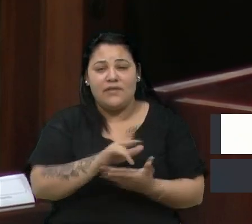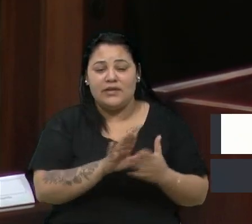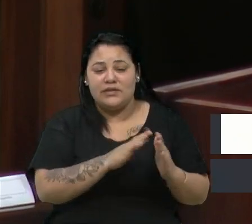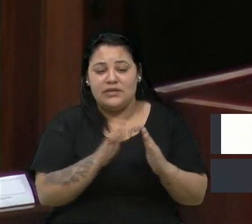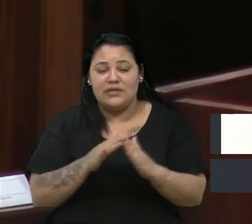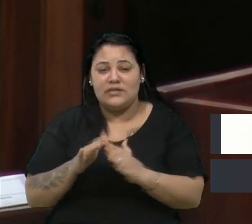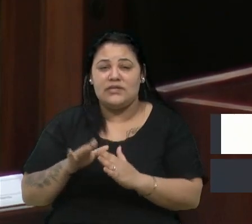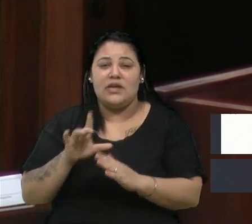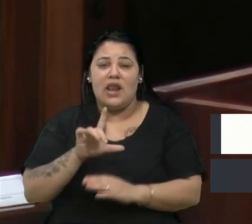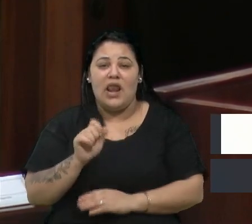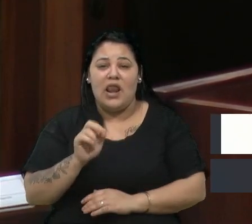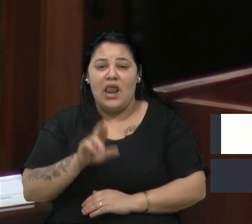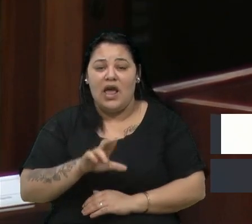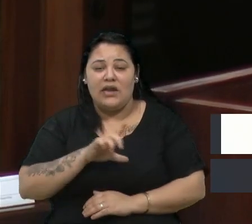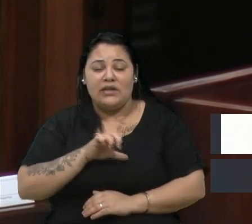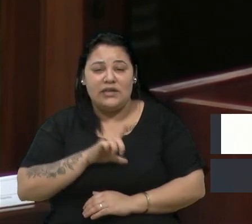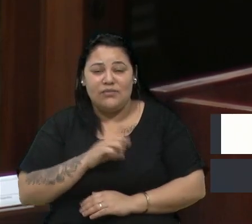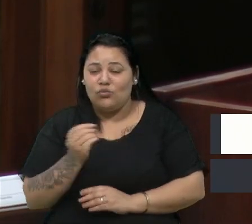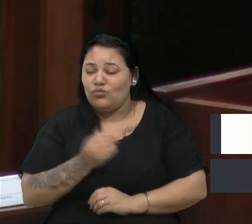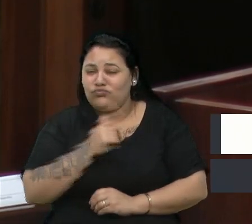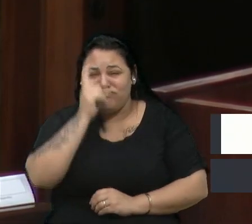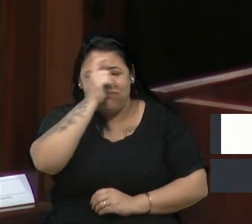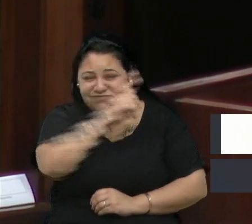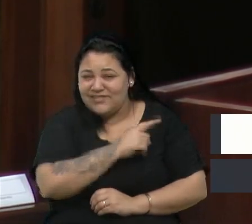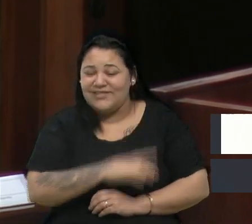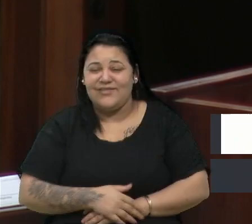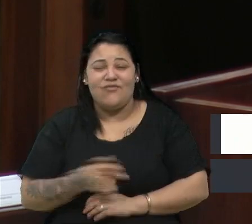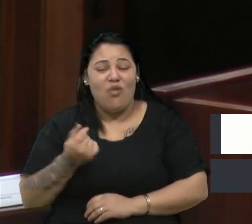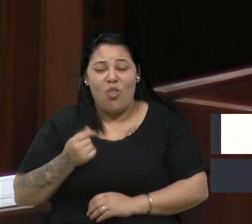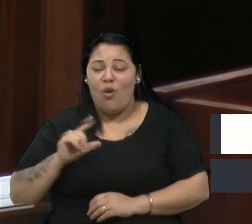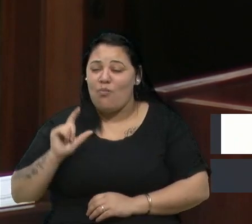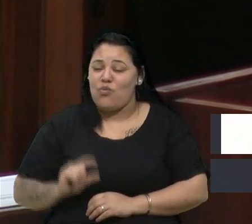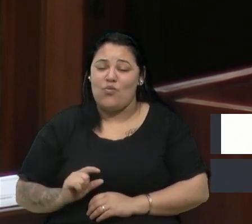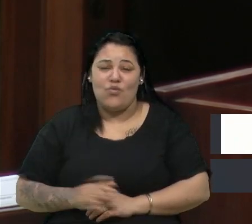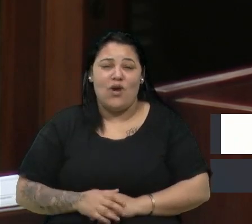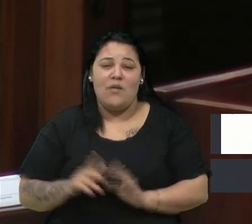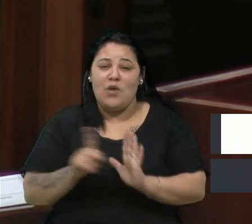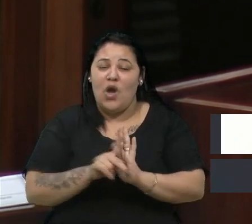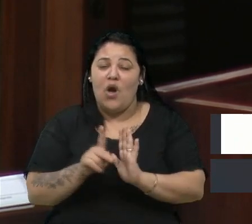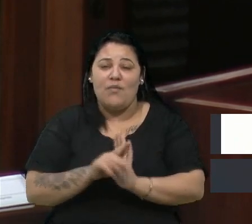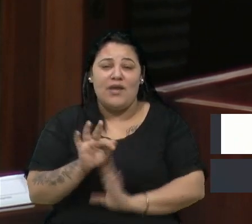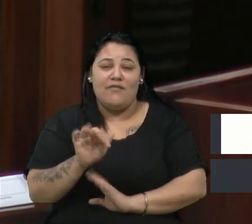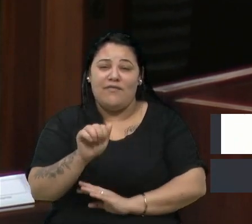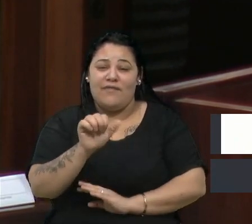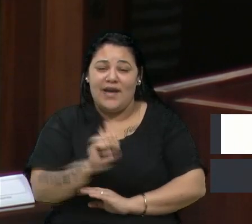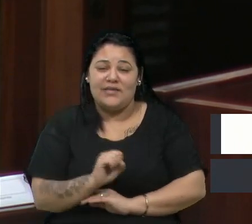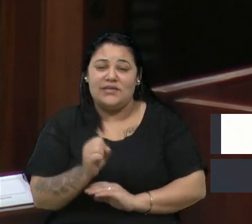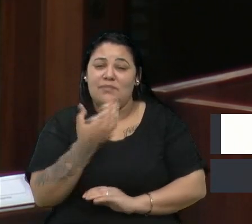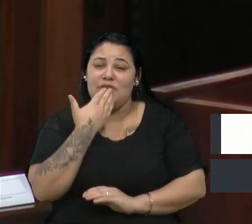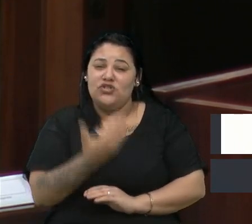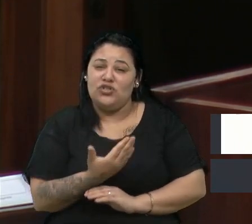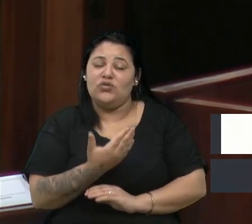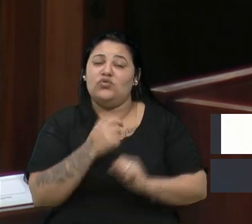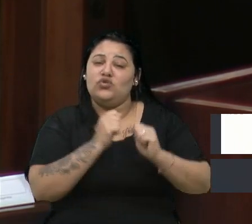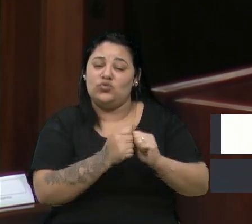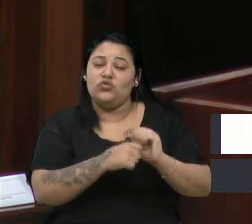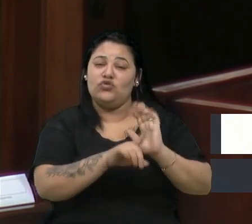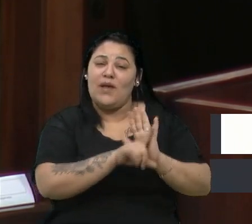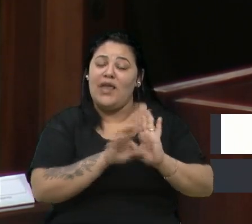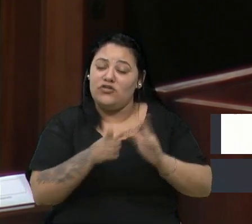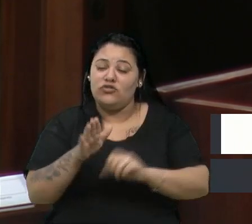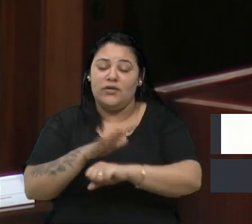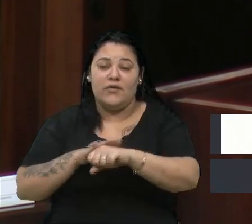dificuldades, o valor é ínfimo, né? A própria FAS está sugerindo isso a partir de lei. Nós conversamos várias